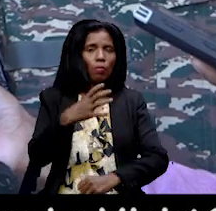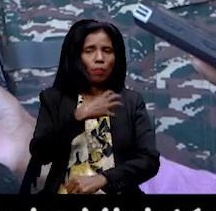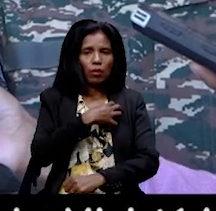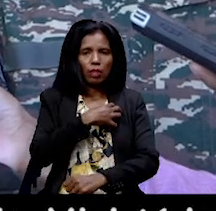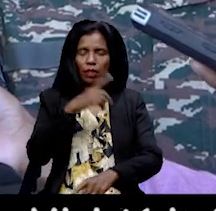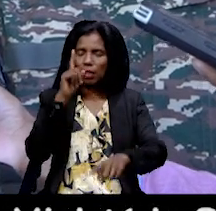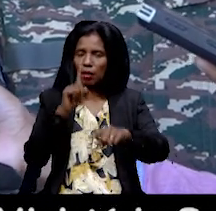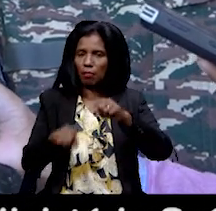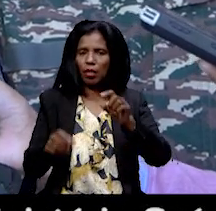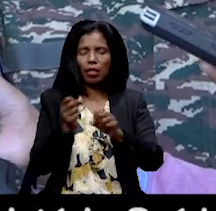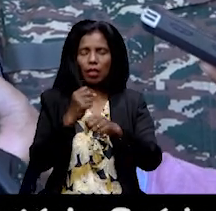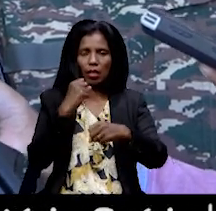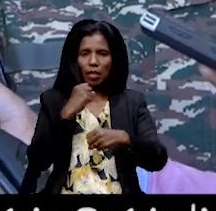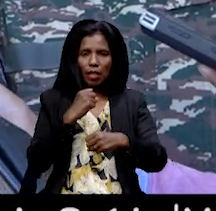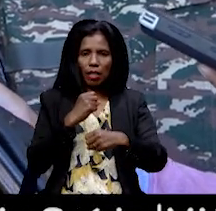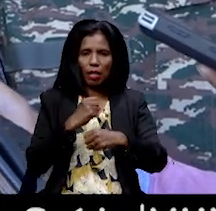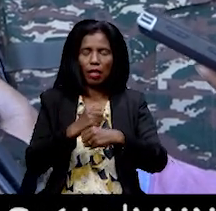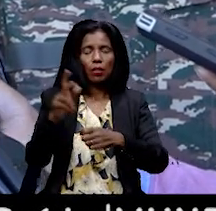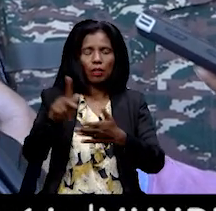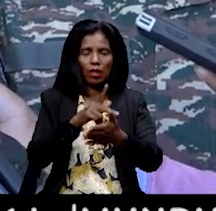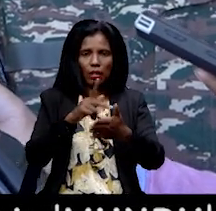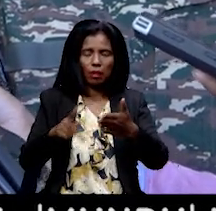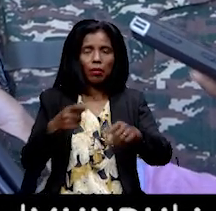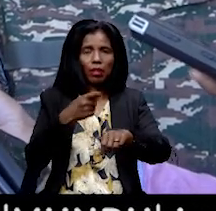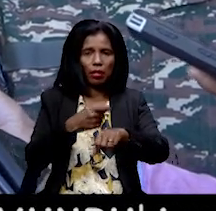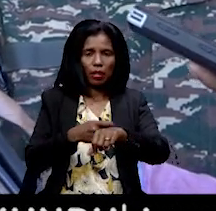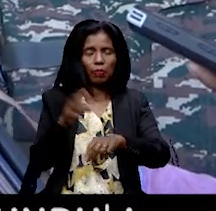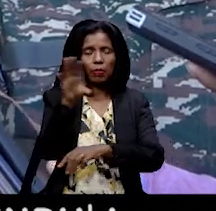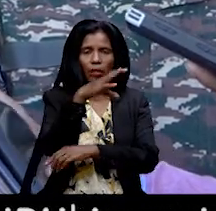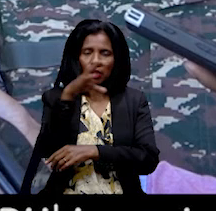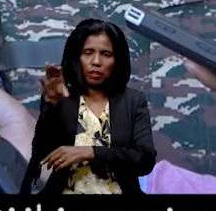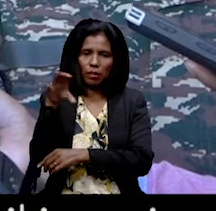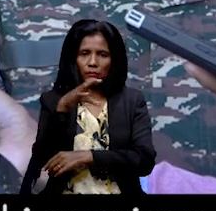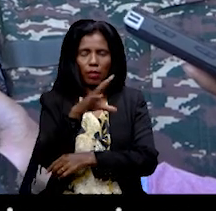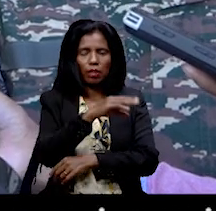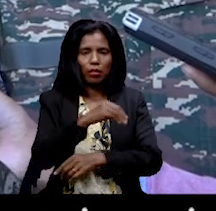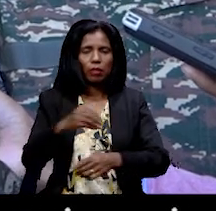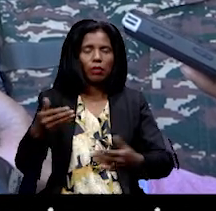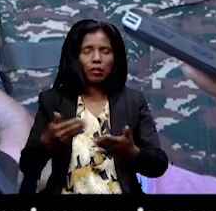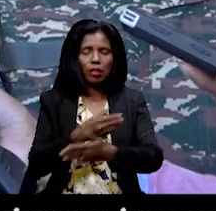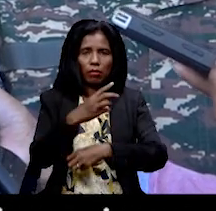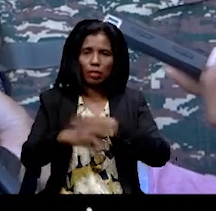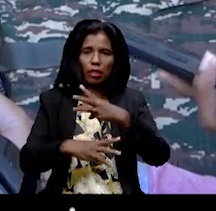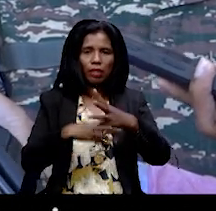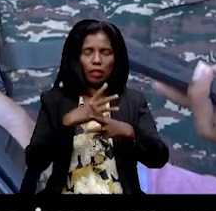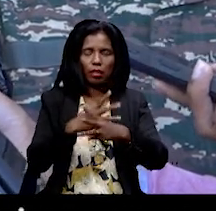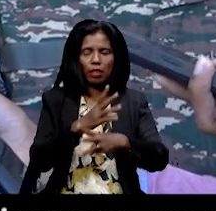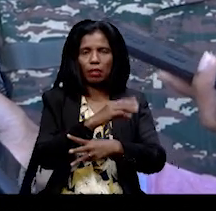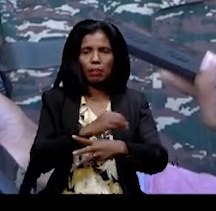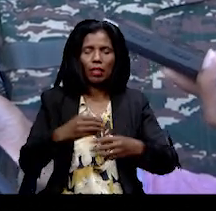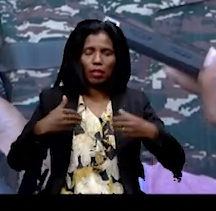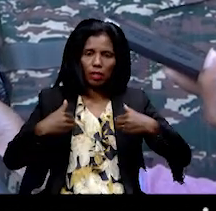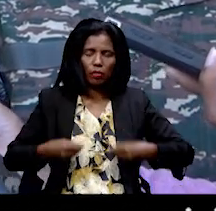halo infrasau disiplina durante periodo natal ne nune bele kria stabilidade kria